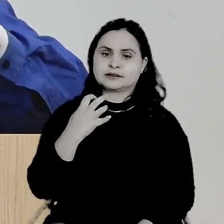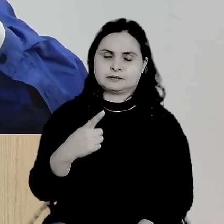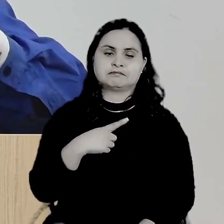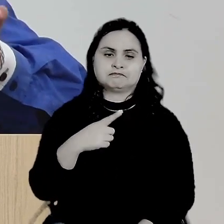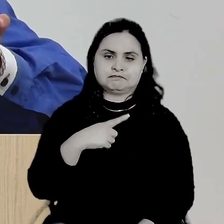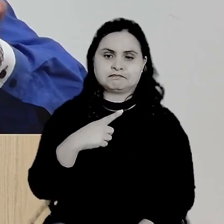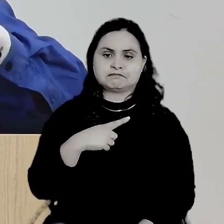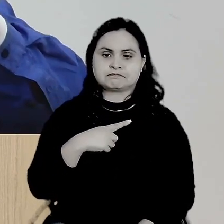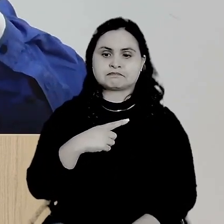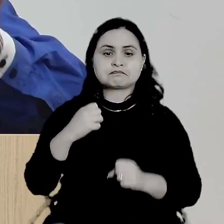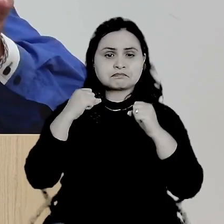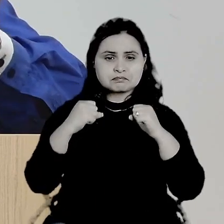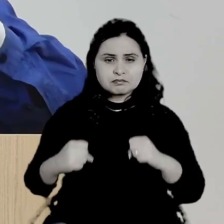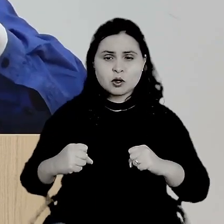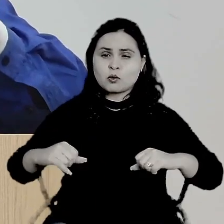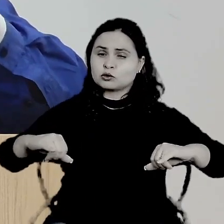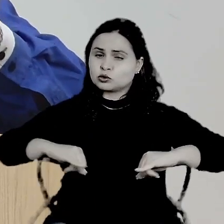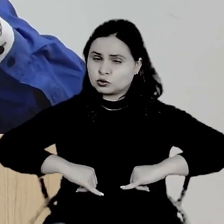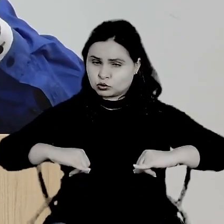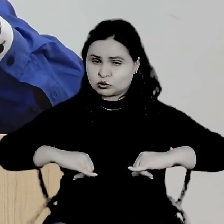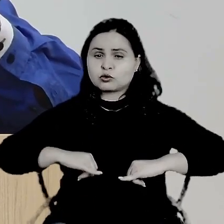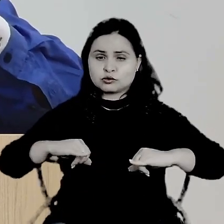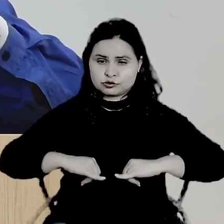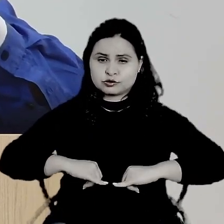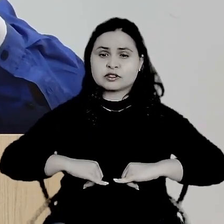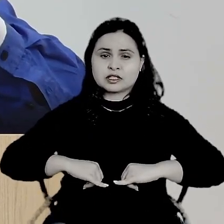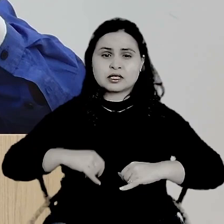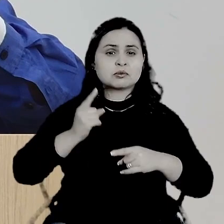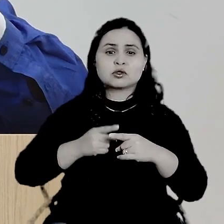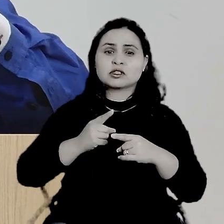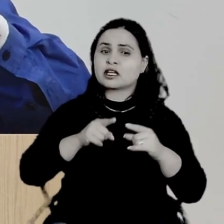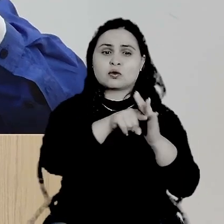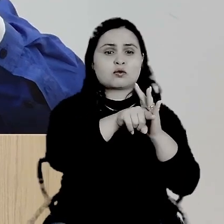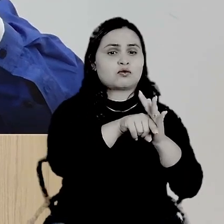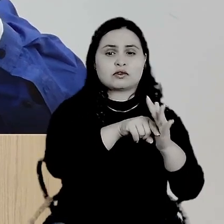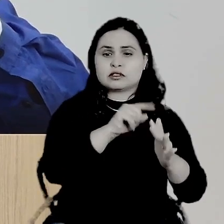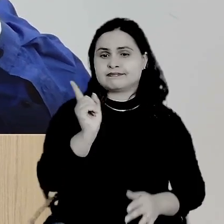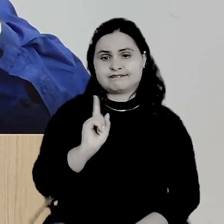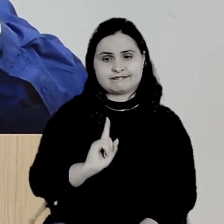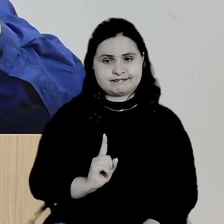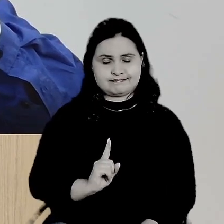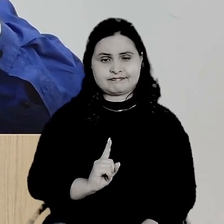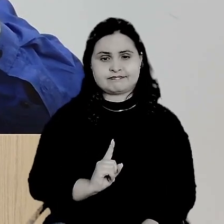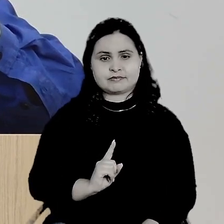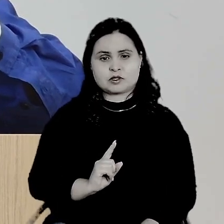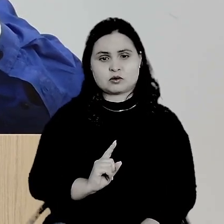sofrer uma impunidade por não estar fiscalizando esses atos. Era isso que eu tinha para o.